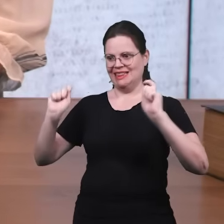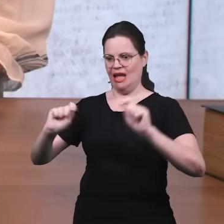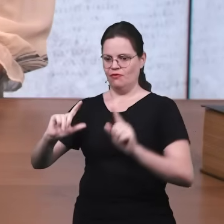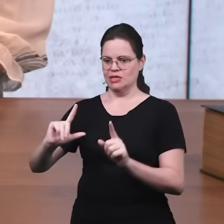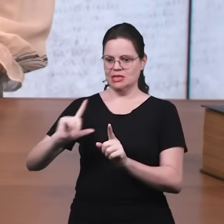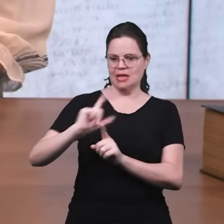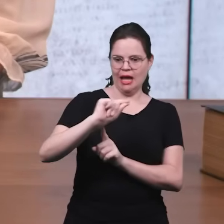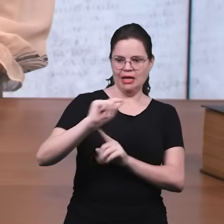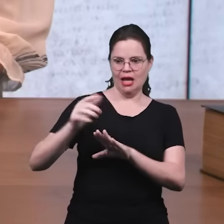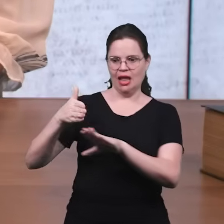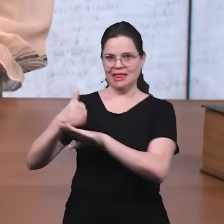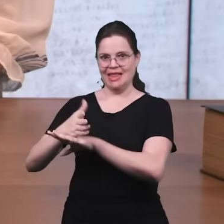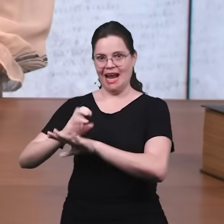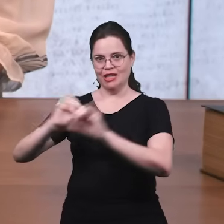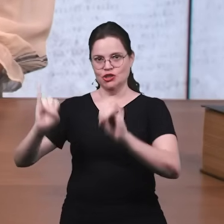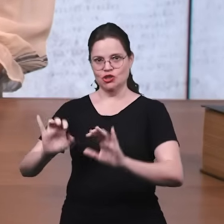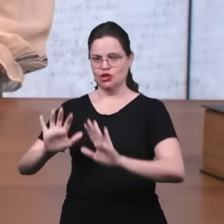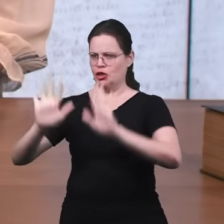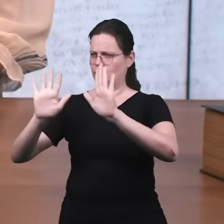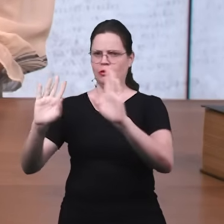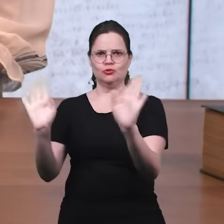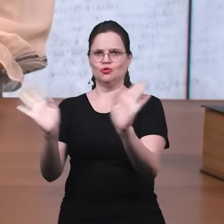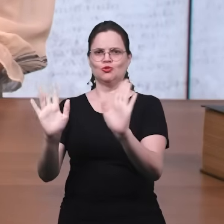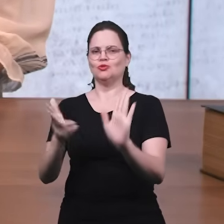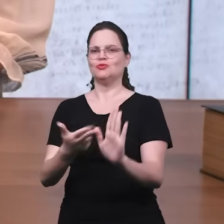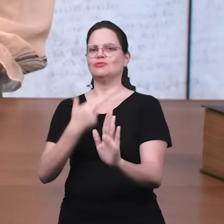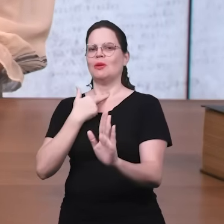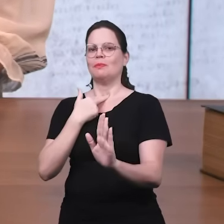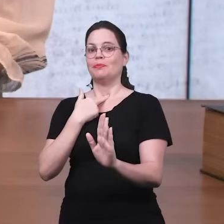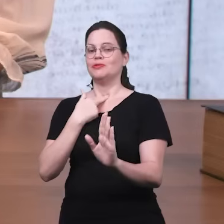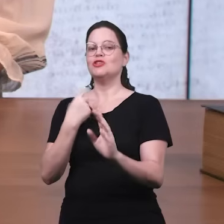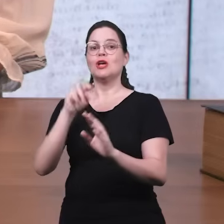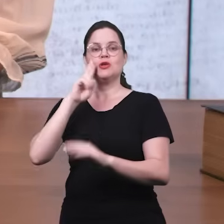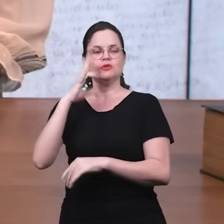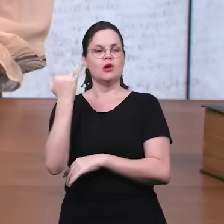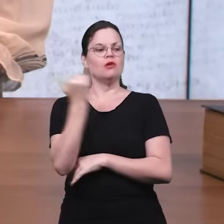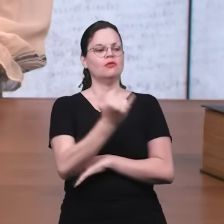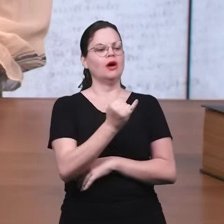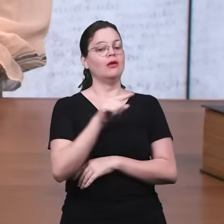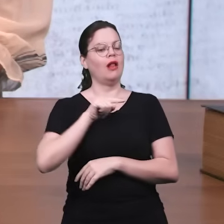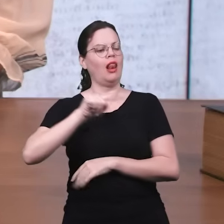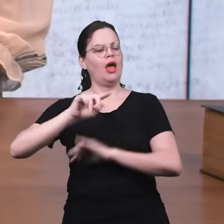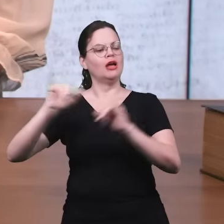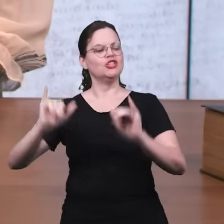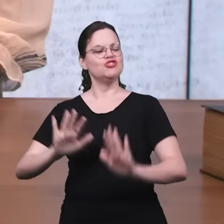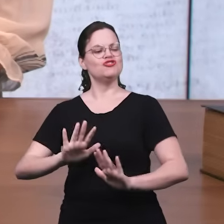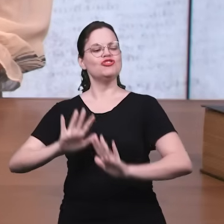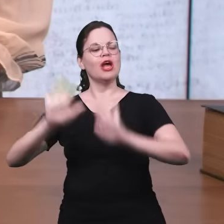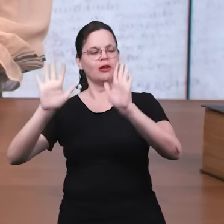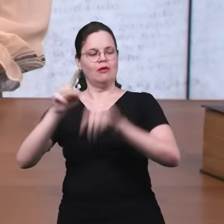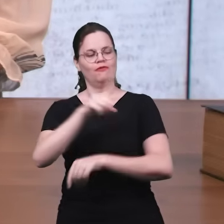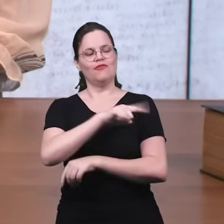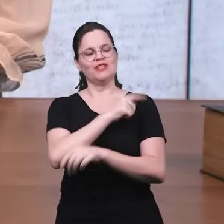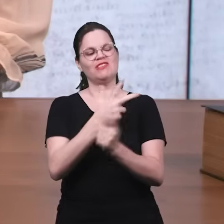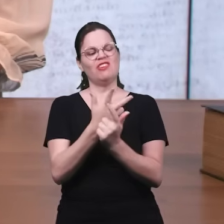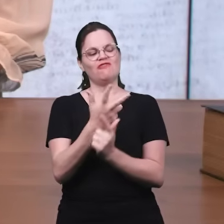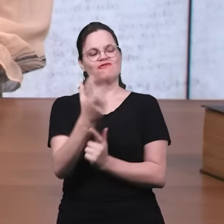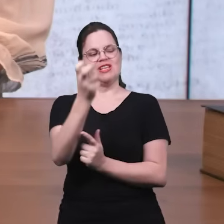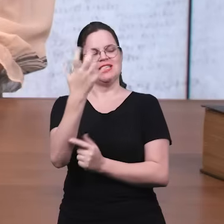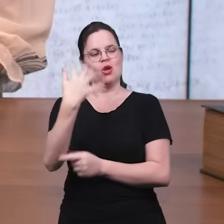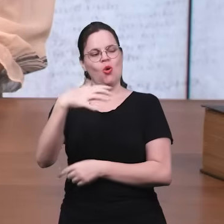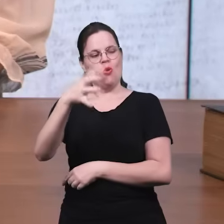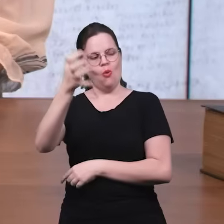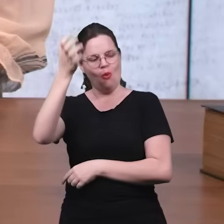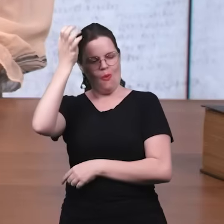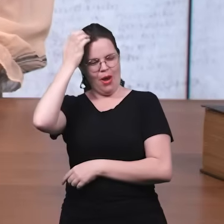Olha, tenho dado na tua mão a Jericó e ao seu rei, os seus valentes e valorosos.